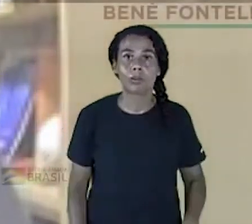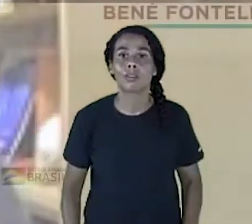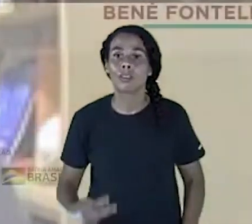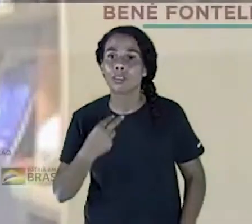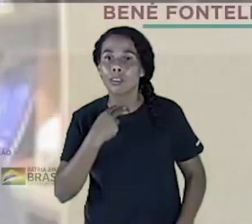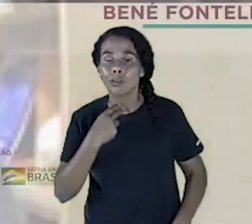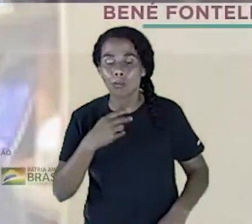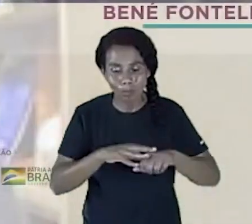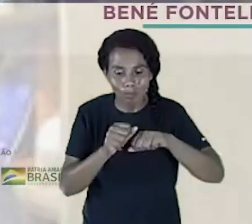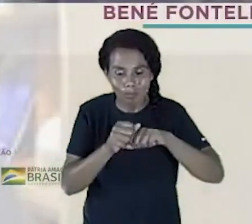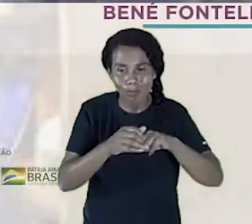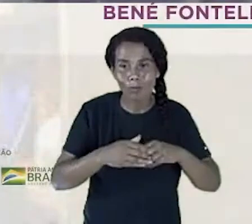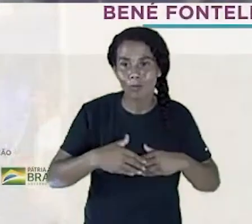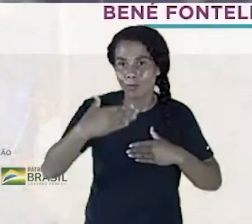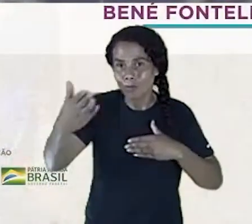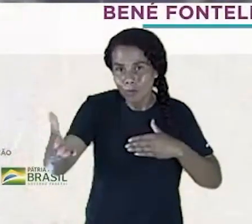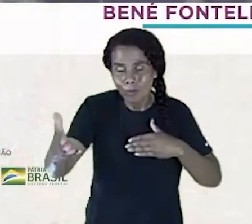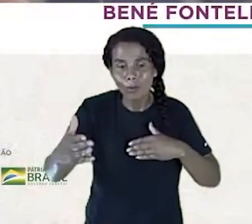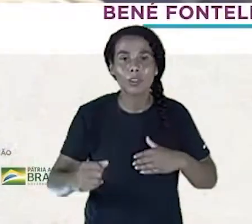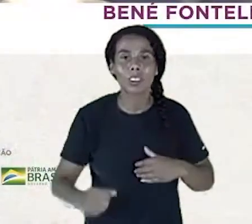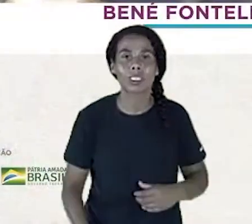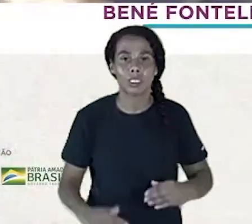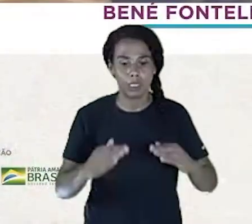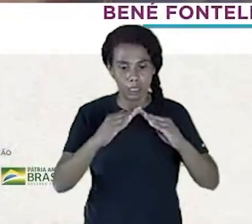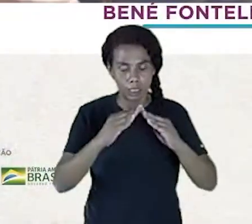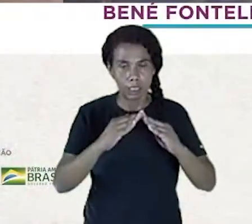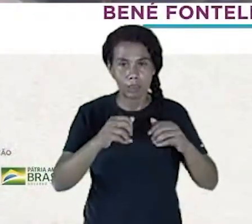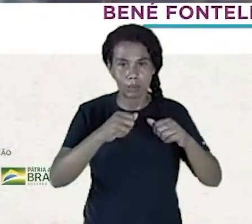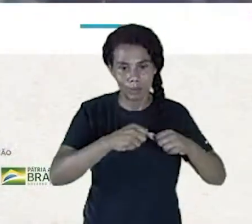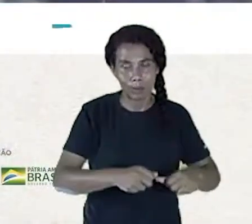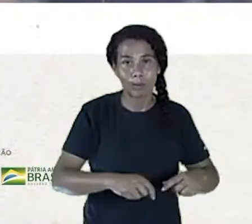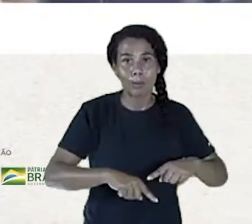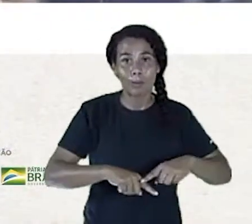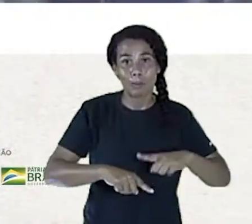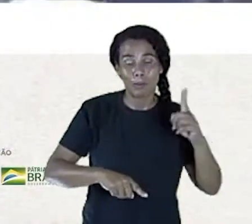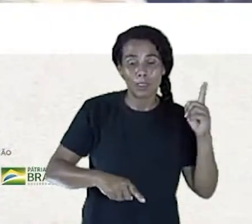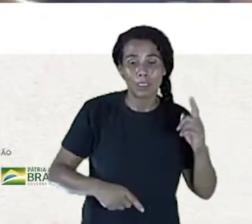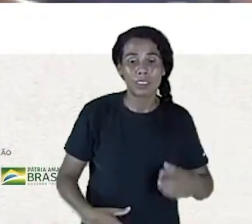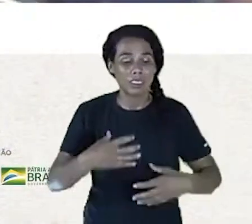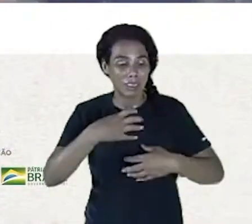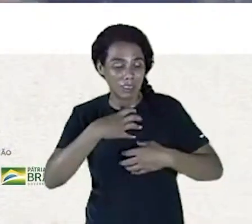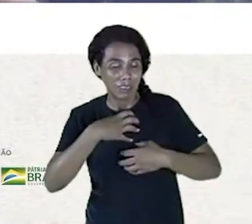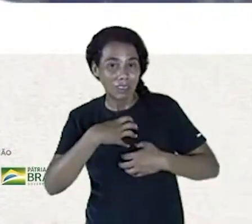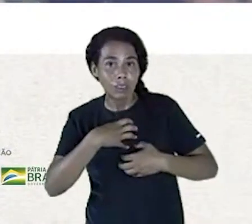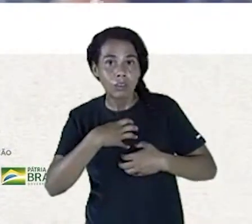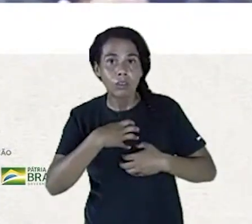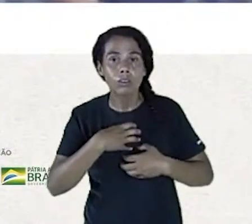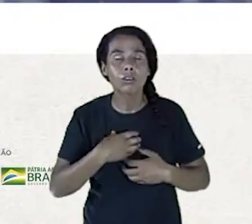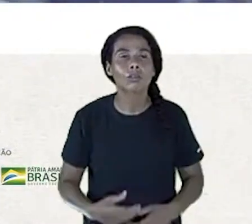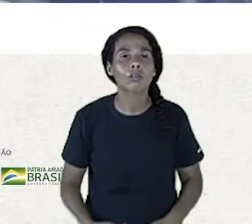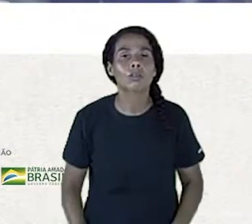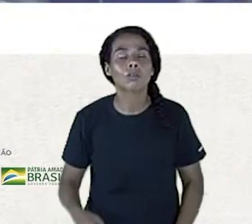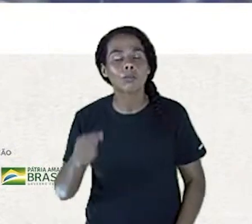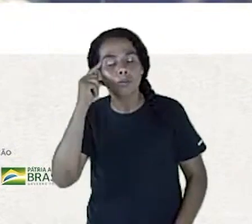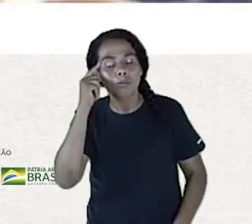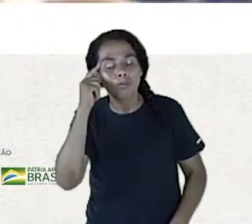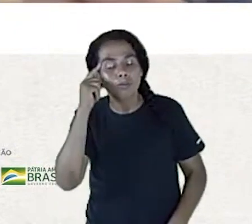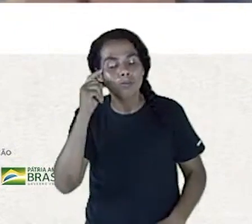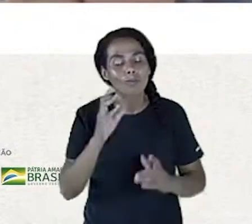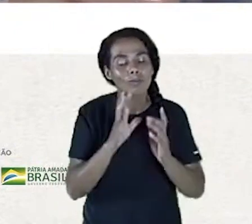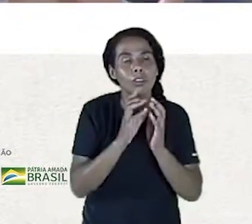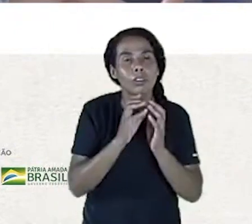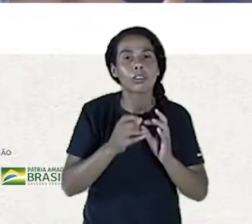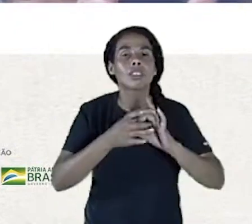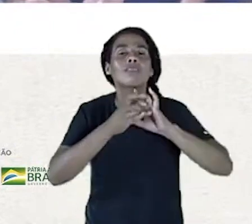muito bem lá, de certa forma, sim, porque ele vê muitas coisas, ele se enriquece profundamente, né?